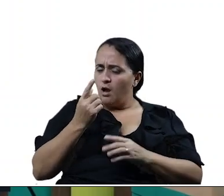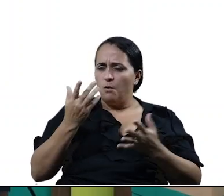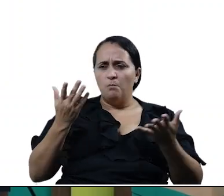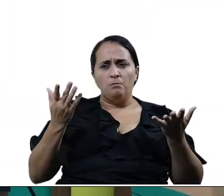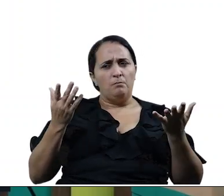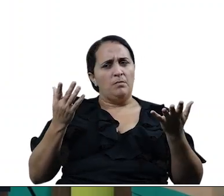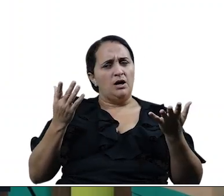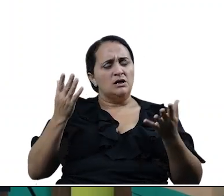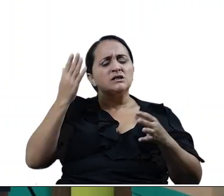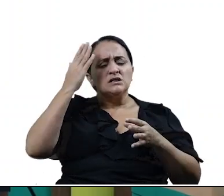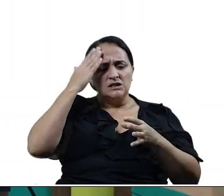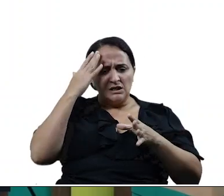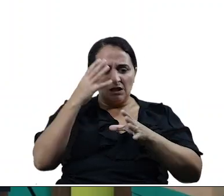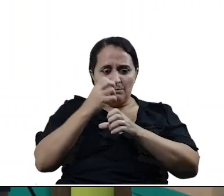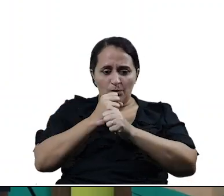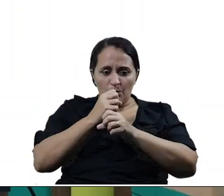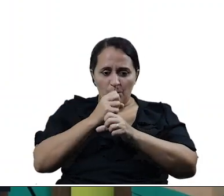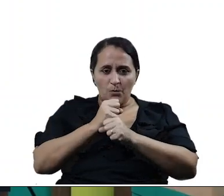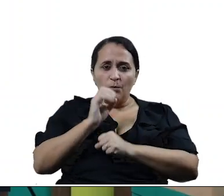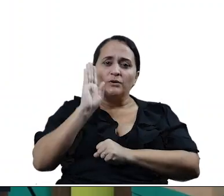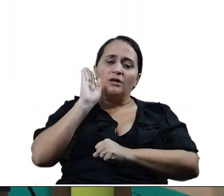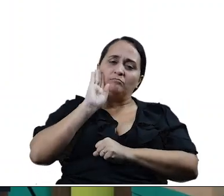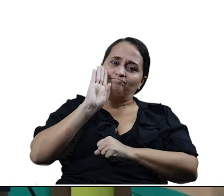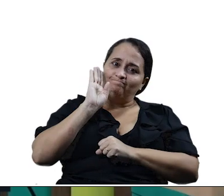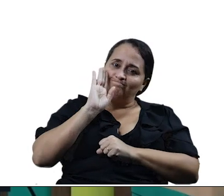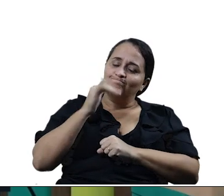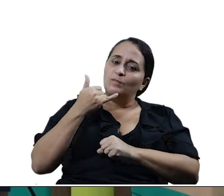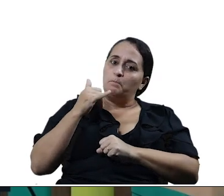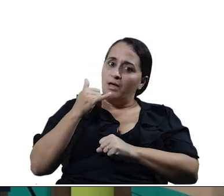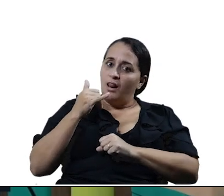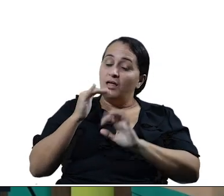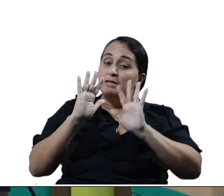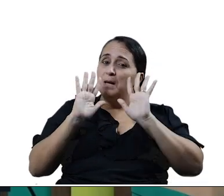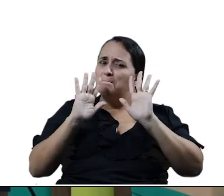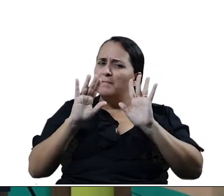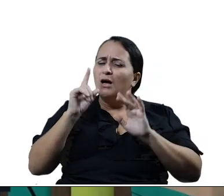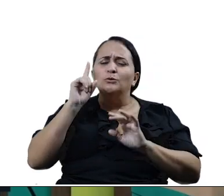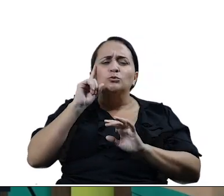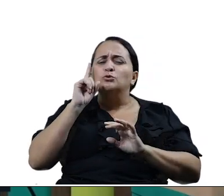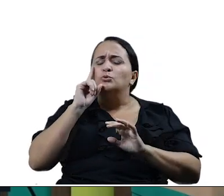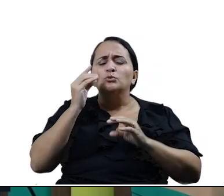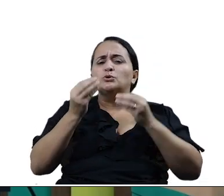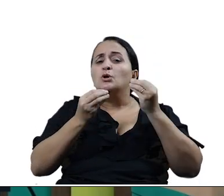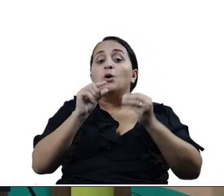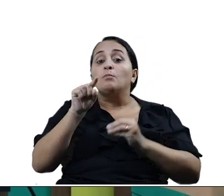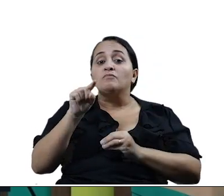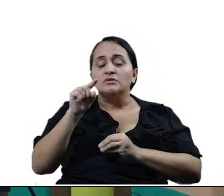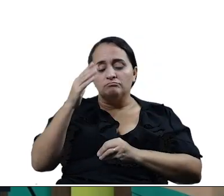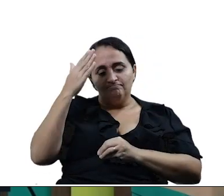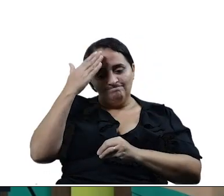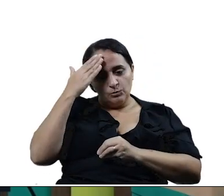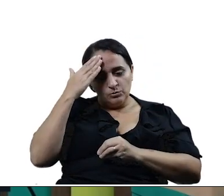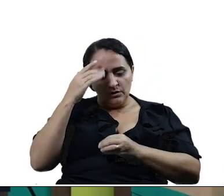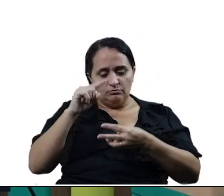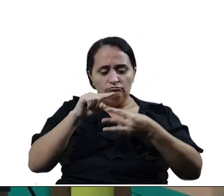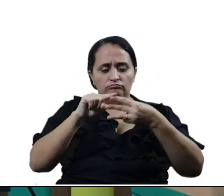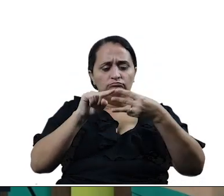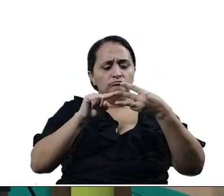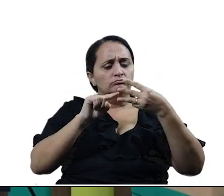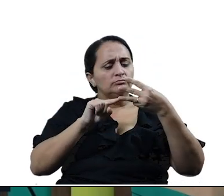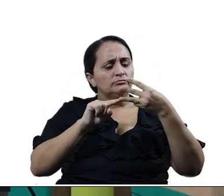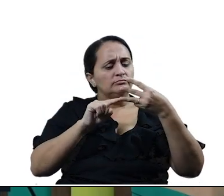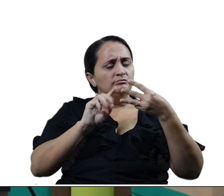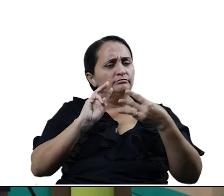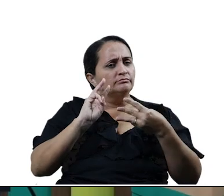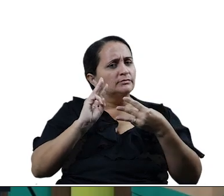assim, beleza. Se não, vai como você faria no seu dia a dia. Eu sei que 3 moedas de R$1 é igual